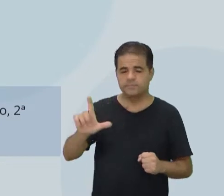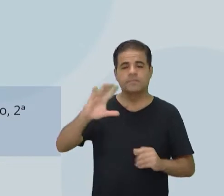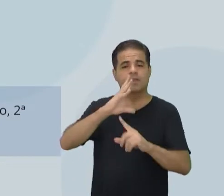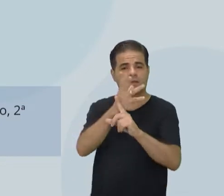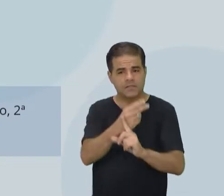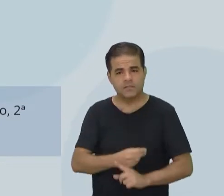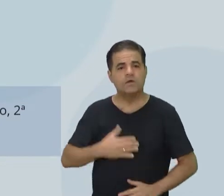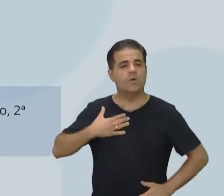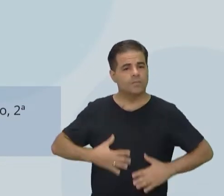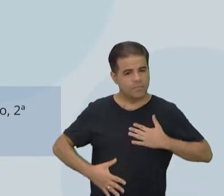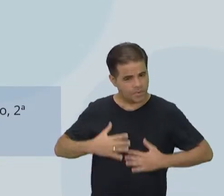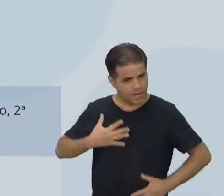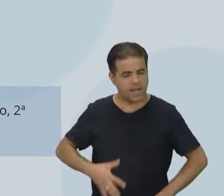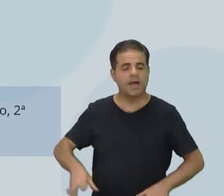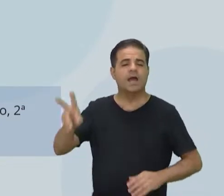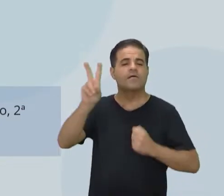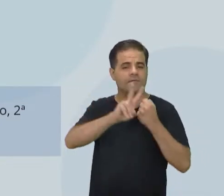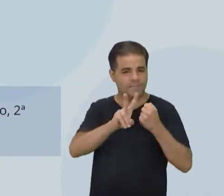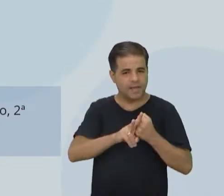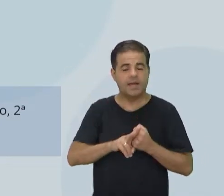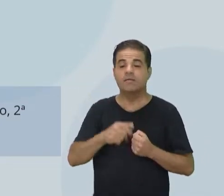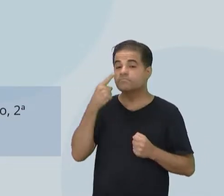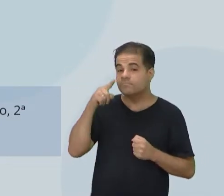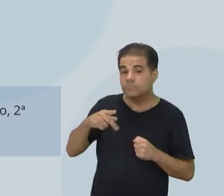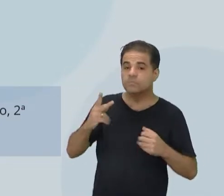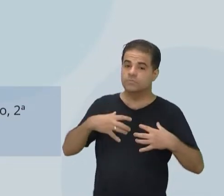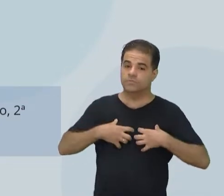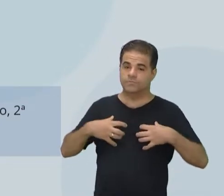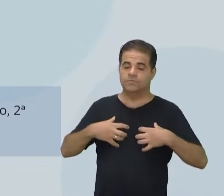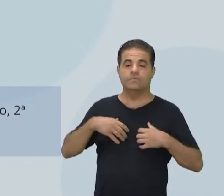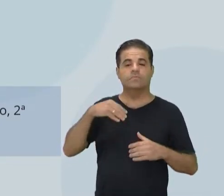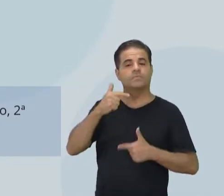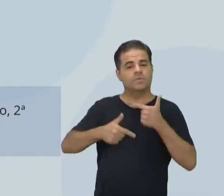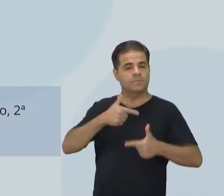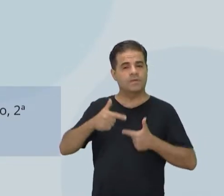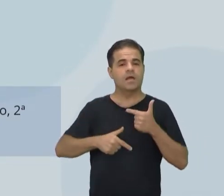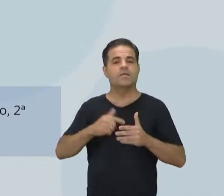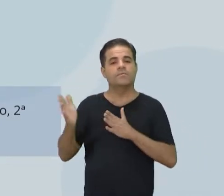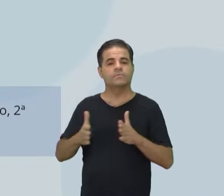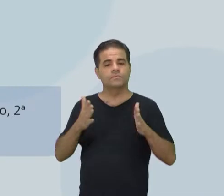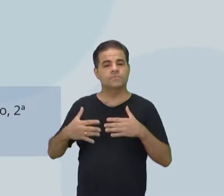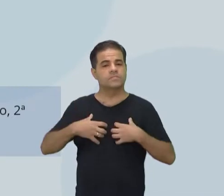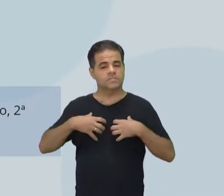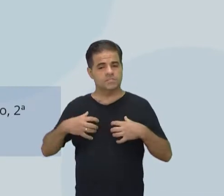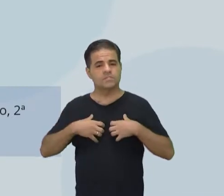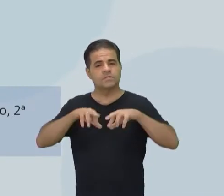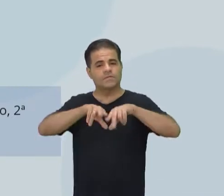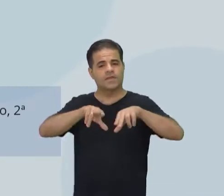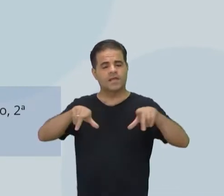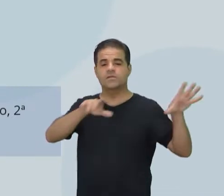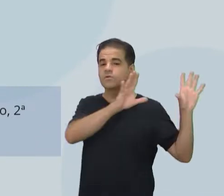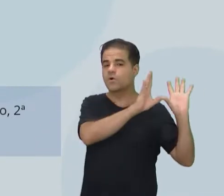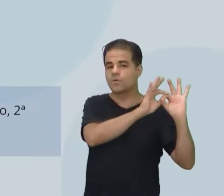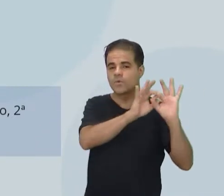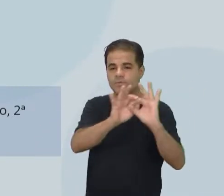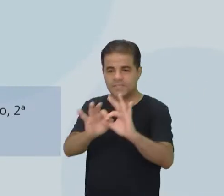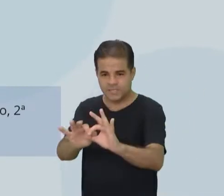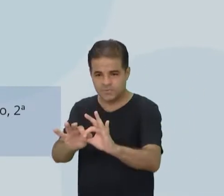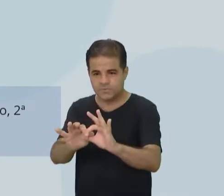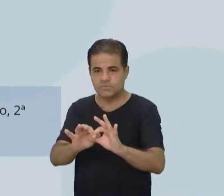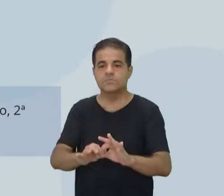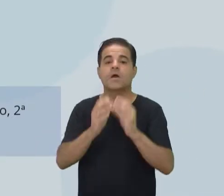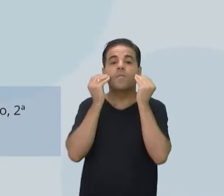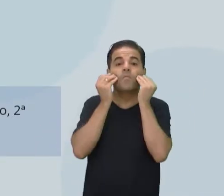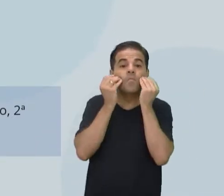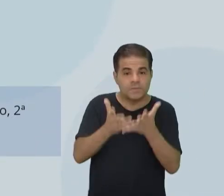artísticas, corporais e verbais, levando em conta suas formas e seus funcionamentos para produzir sentidos em diferentes contextos. É só mostrando